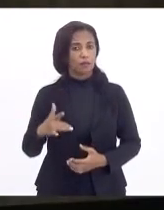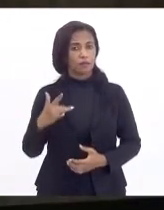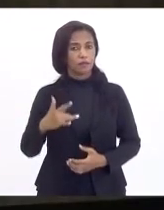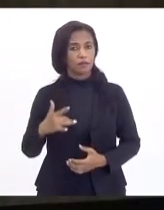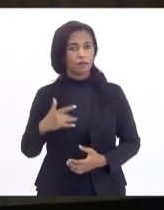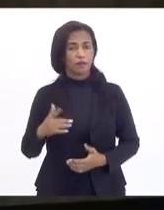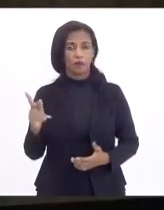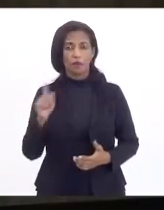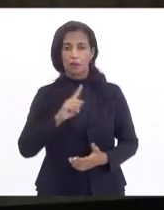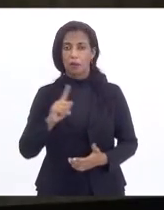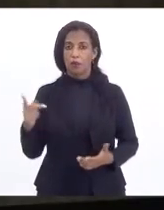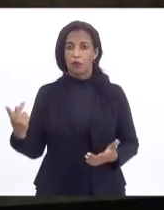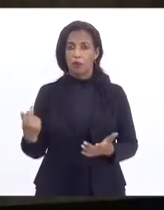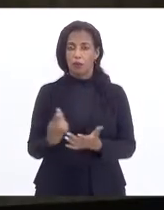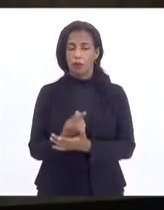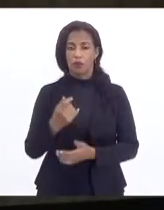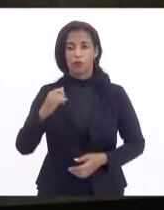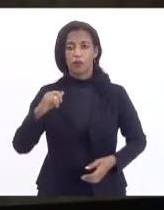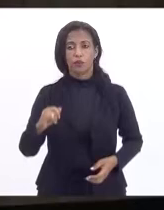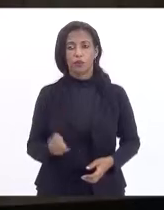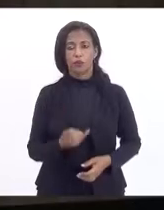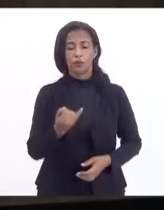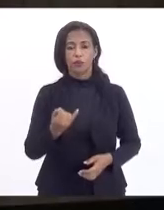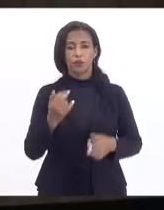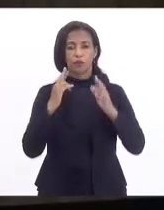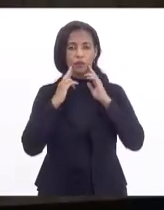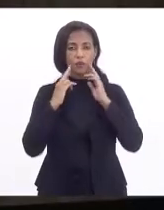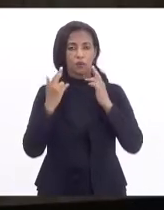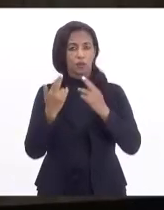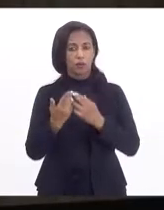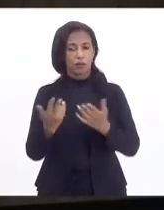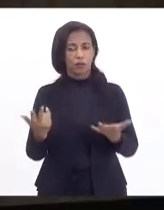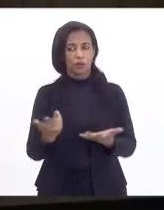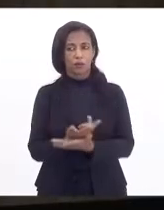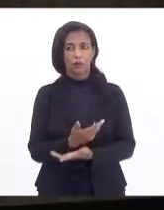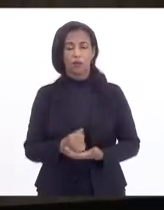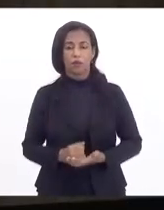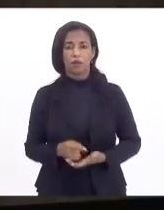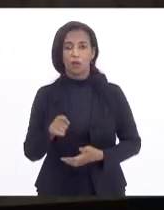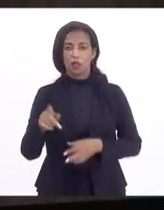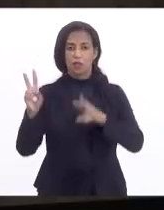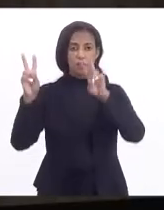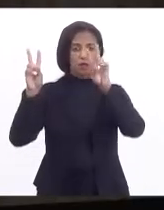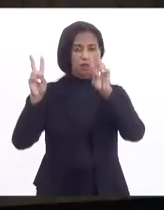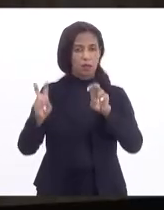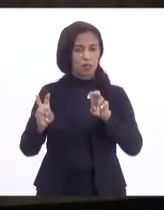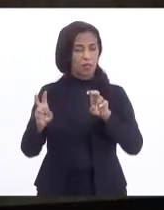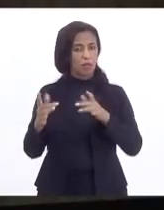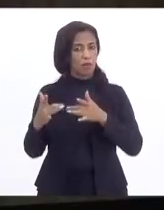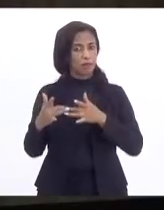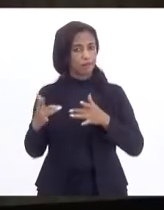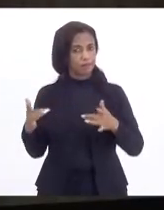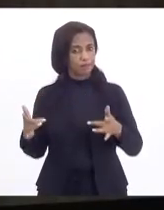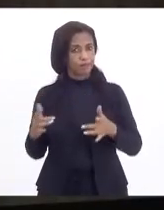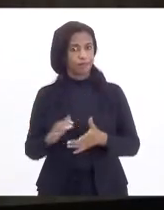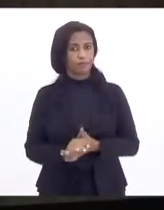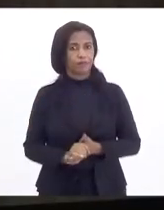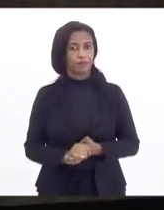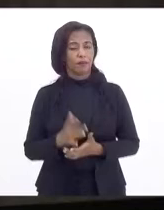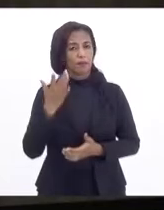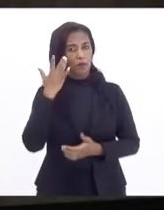lamentavelmente, não houve ainda a oportunidade dessa audiência acontecer. Esse tema é um tema sensível. Acho que